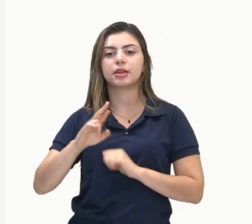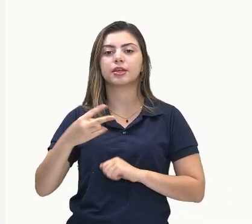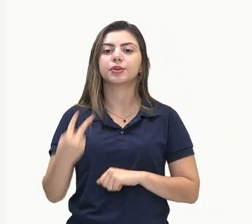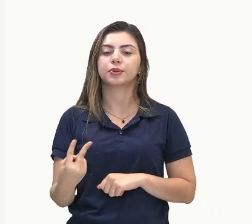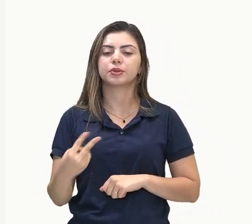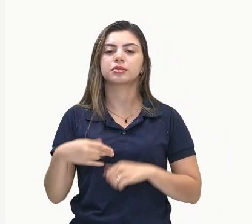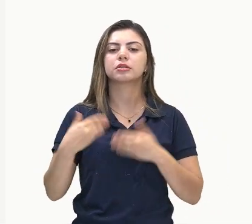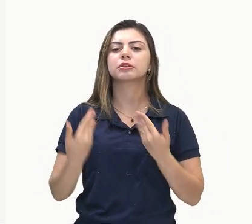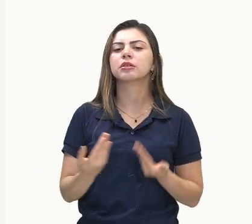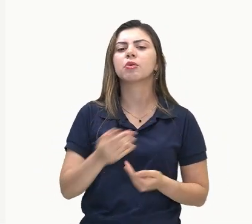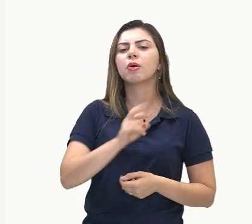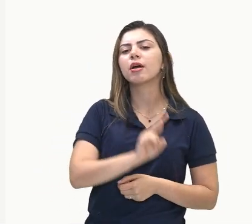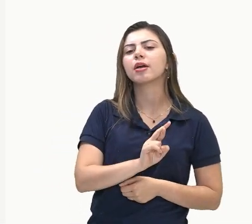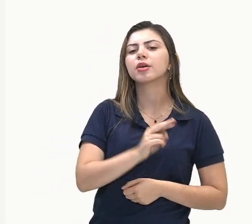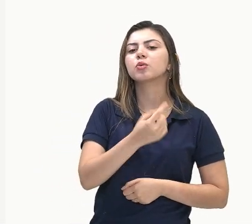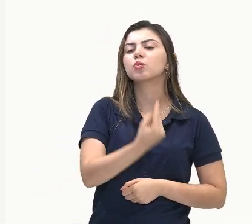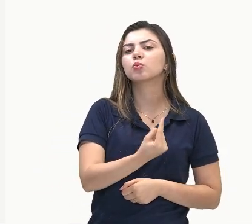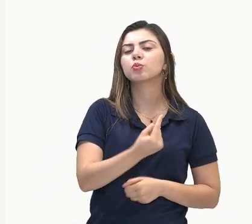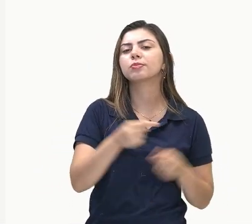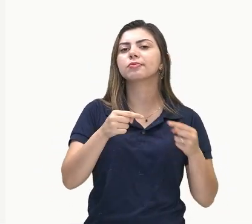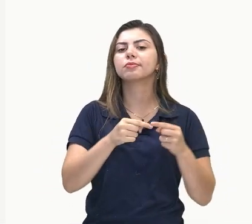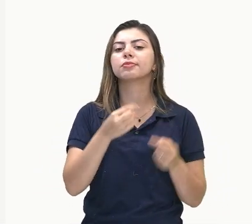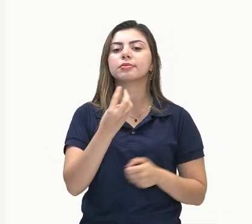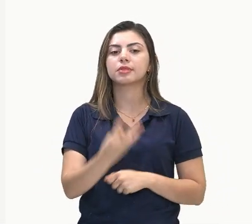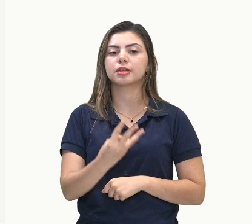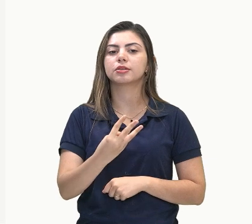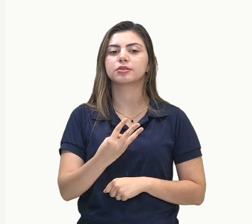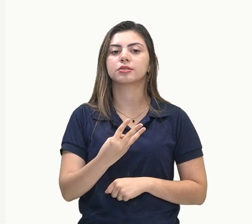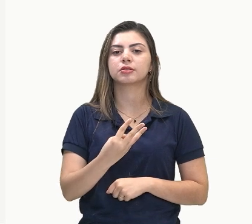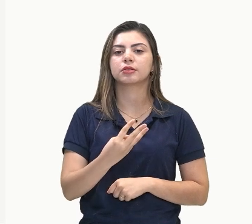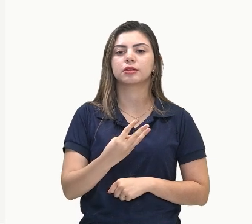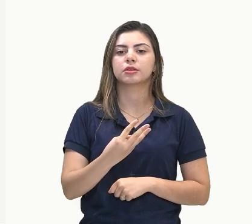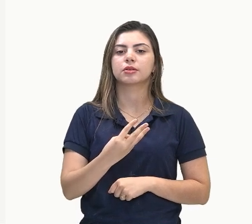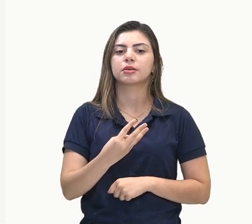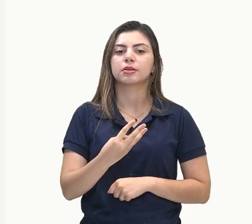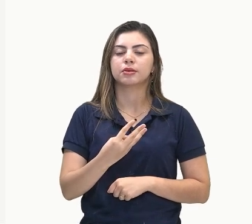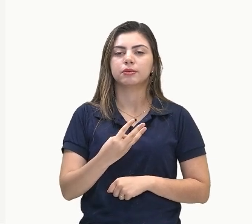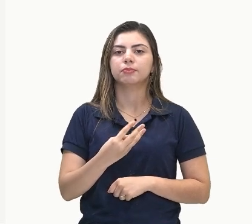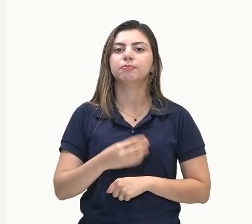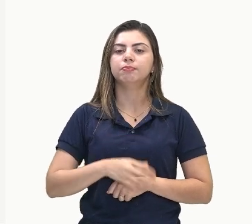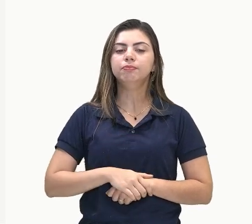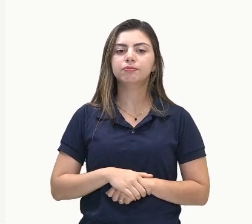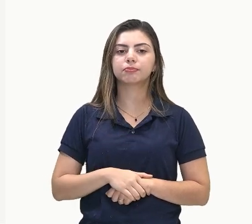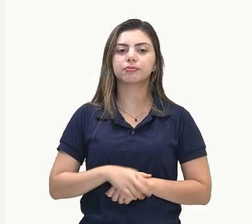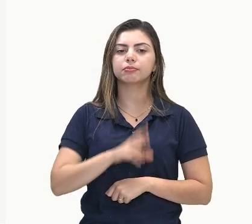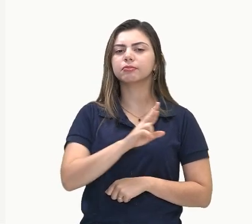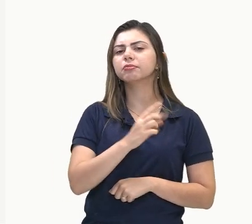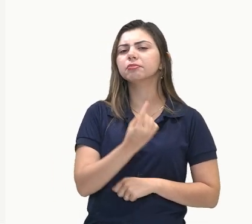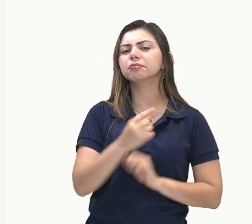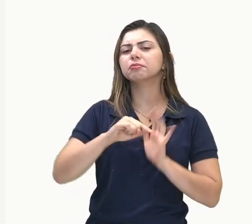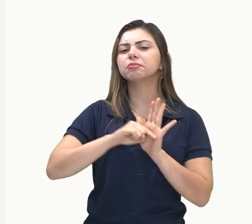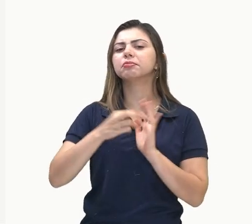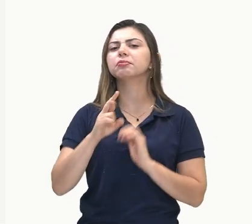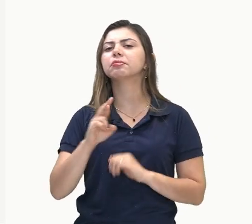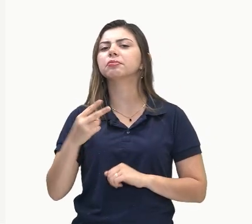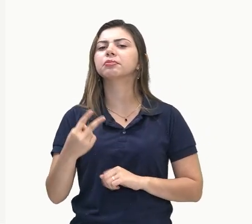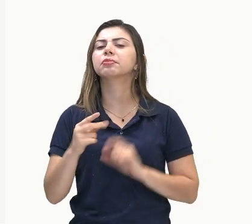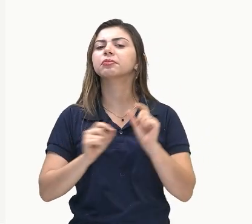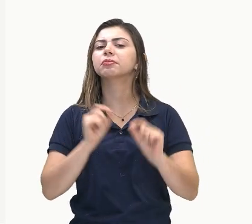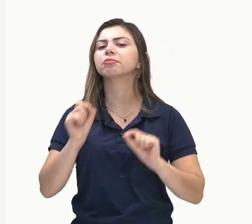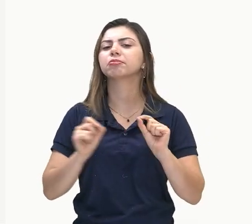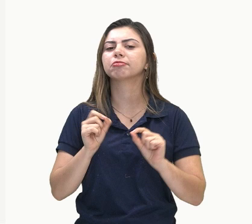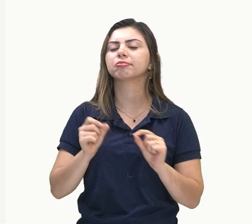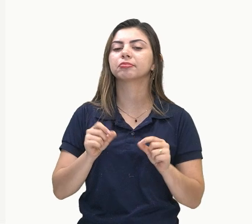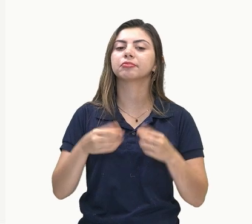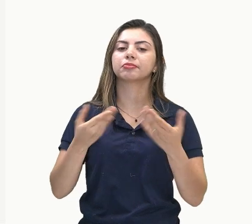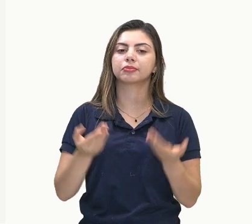é R1 menos R2? R1 menos R2